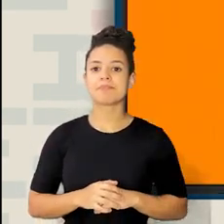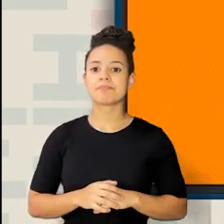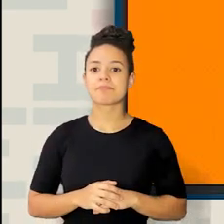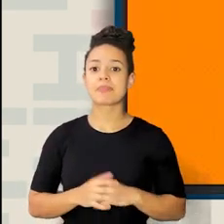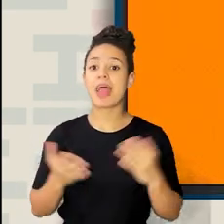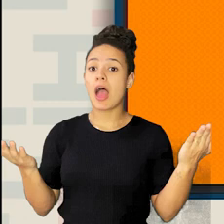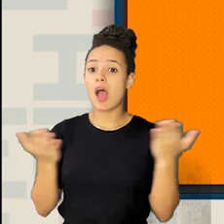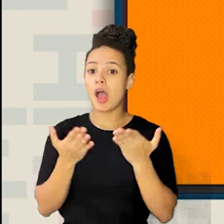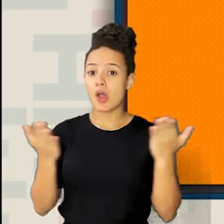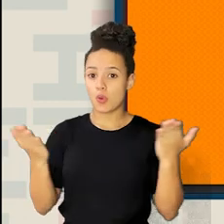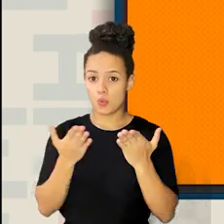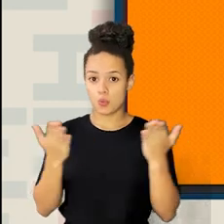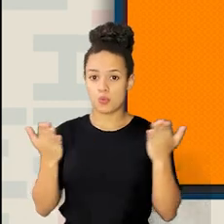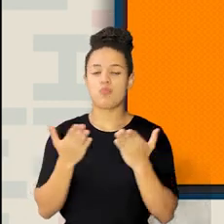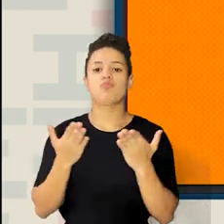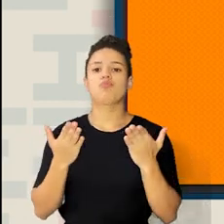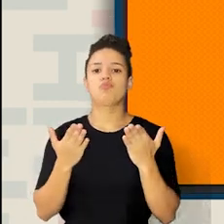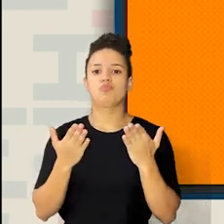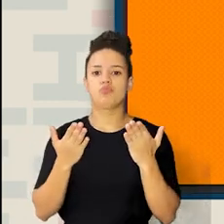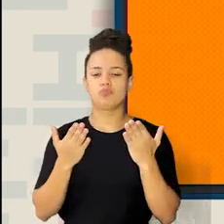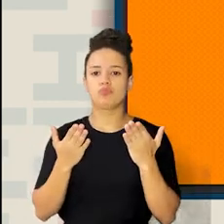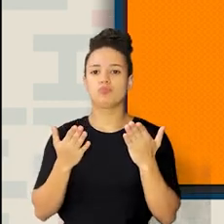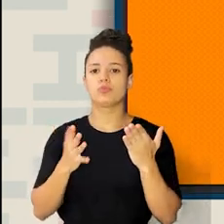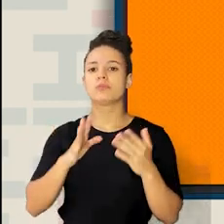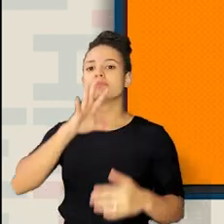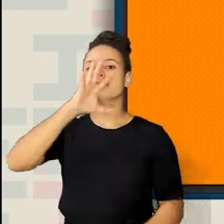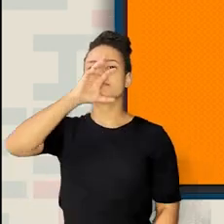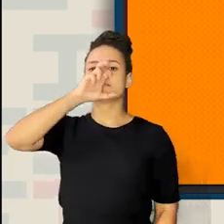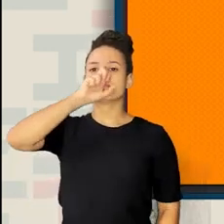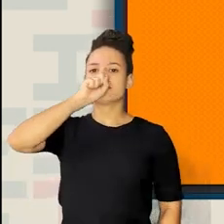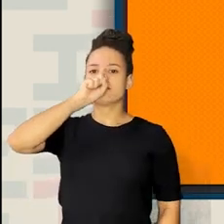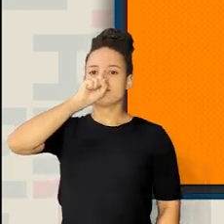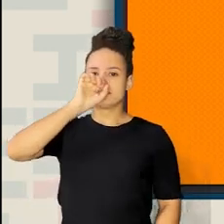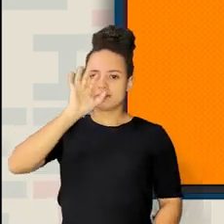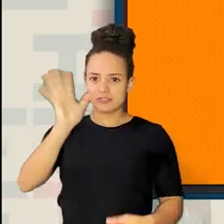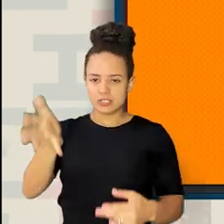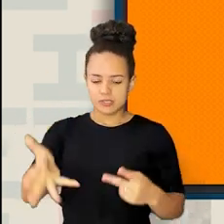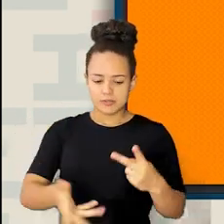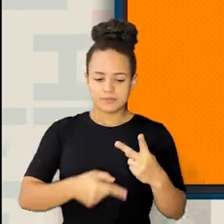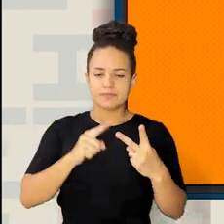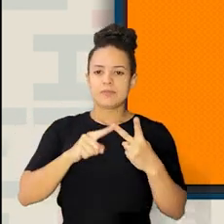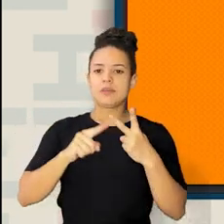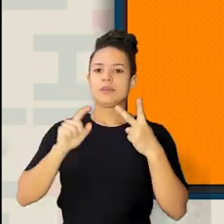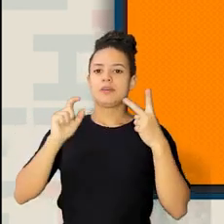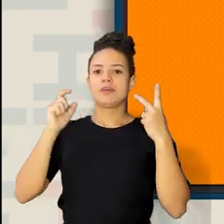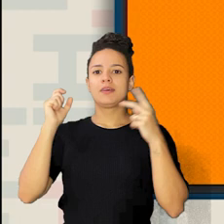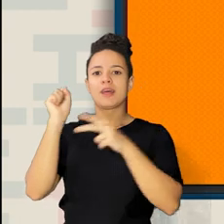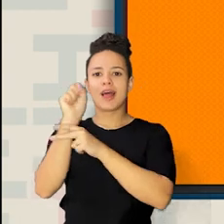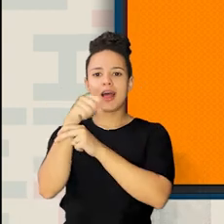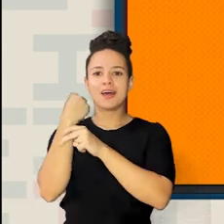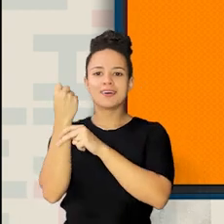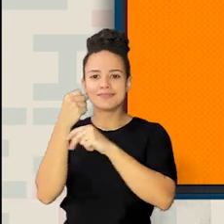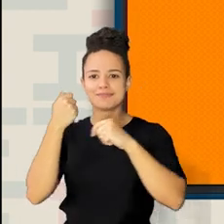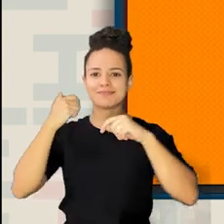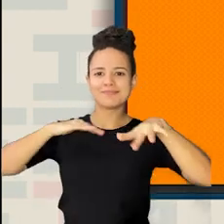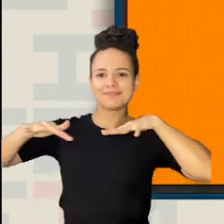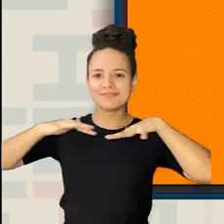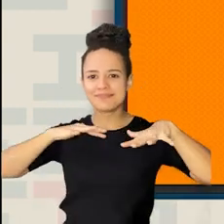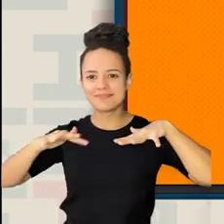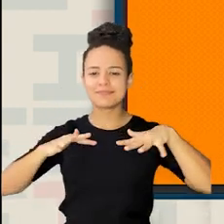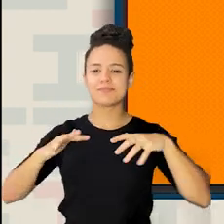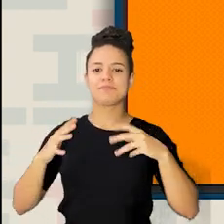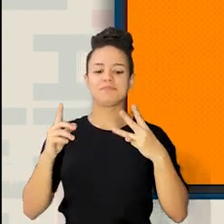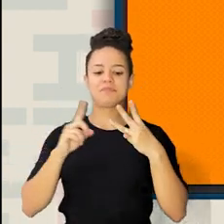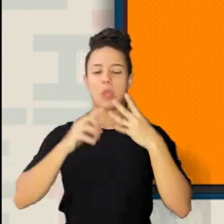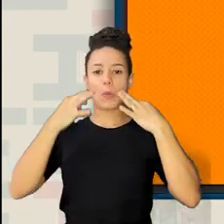E agora que a gente já fez respiração, um pouco de alongamento, vimos aqui a questão de